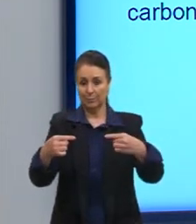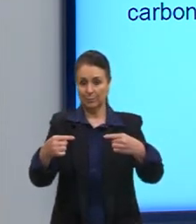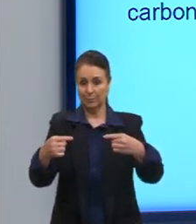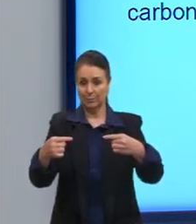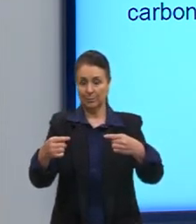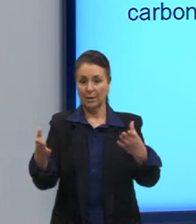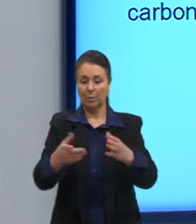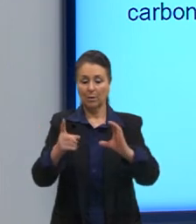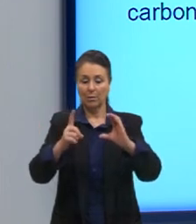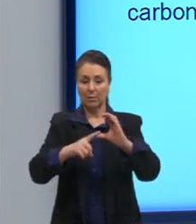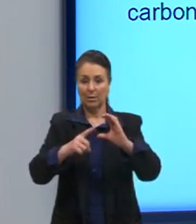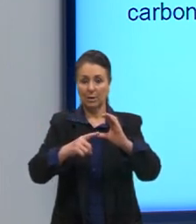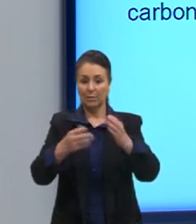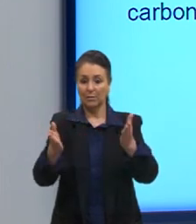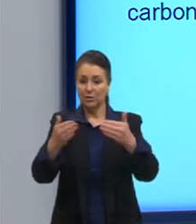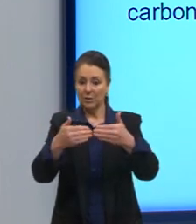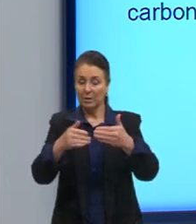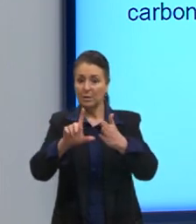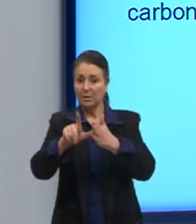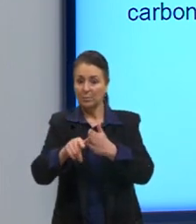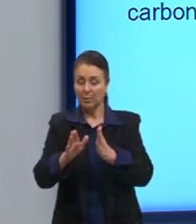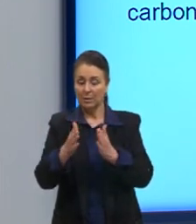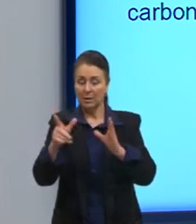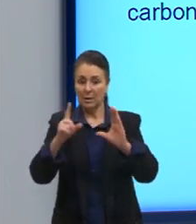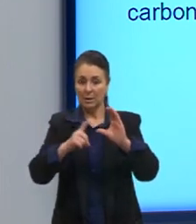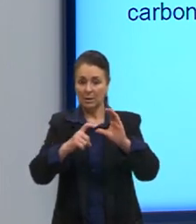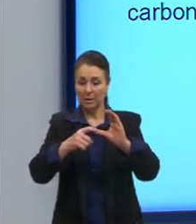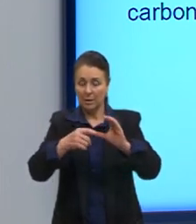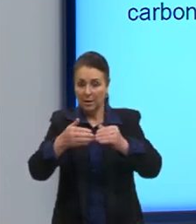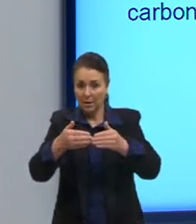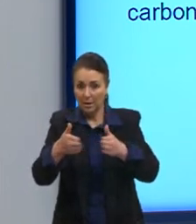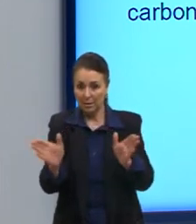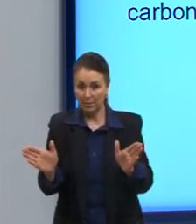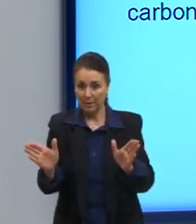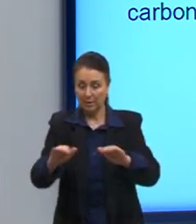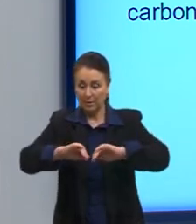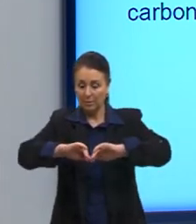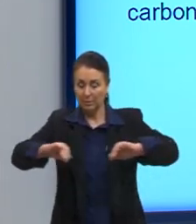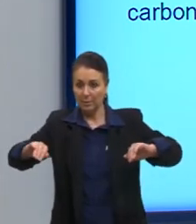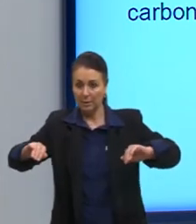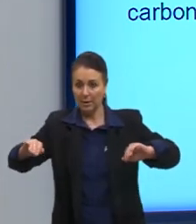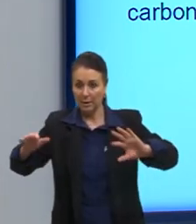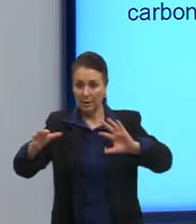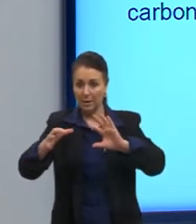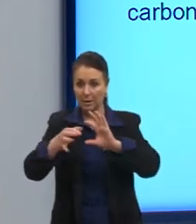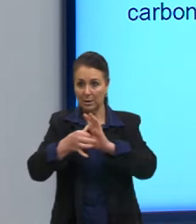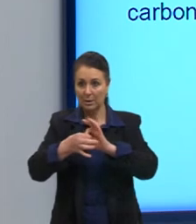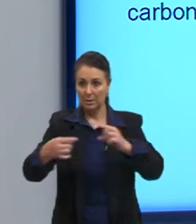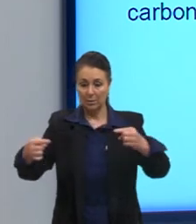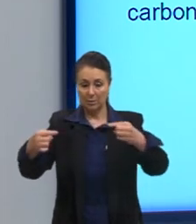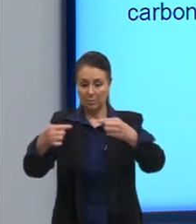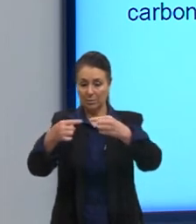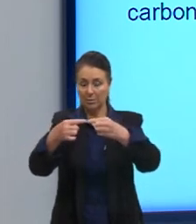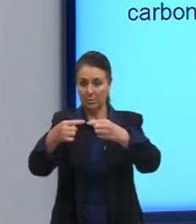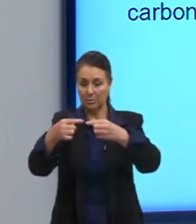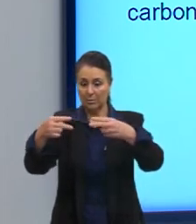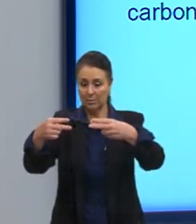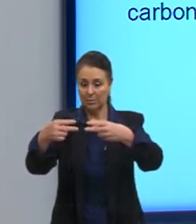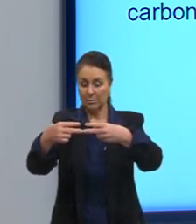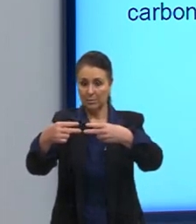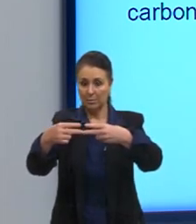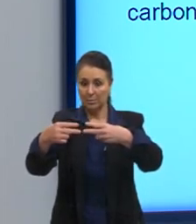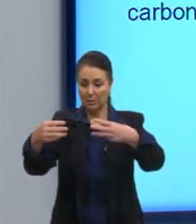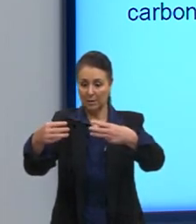aberta quando eu falo de insaturações ocorre essa quebra nessa ligação pi que eu tenho aqui na ligação dupla tem uma pi